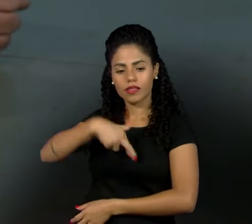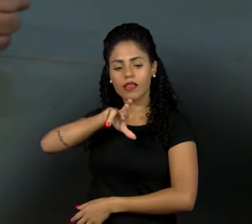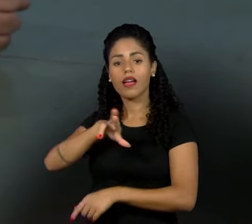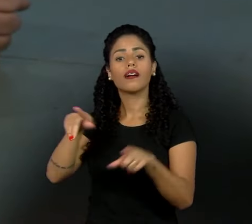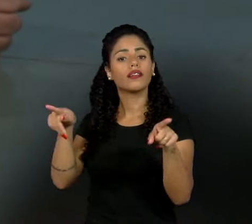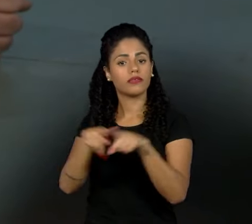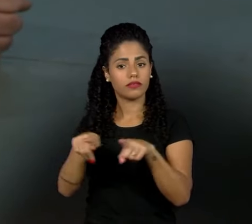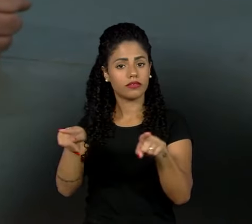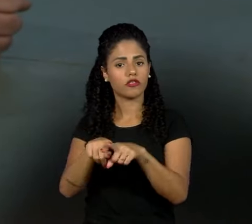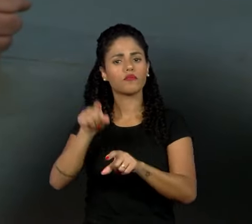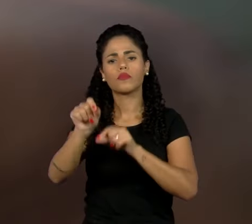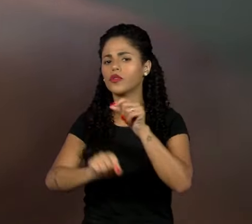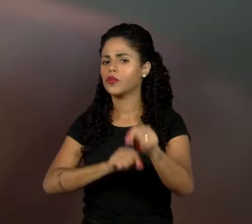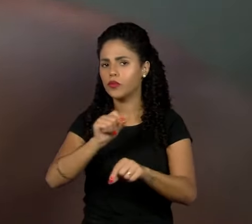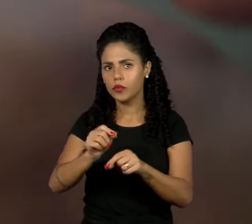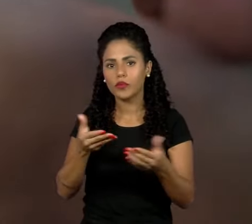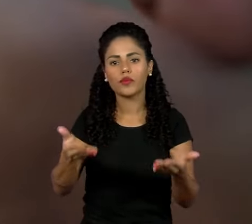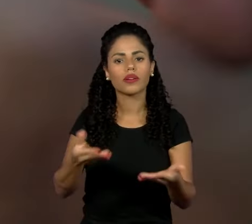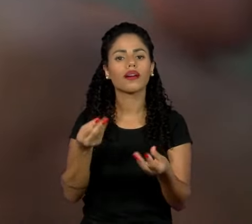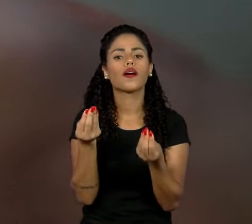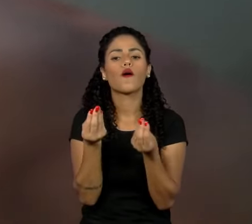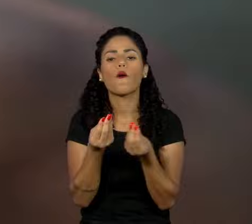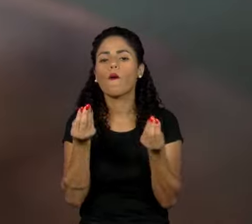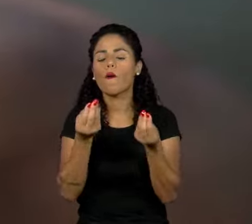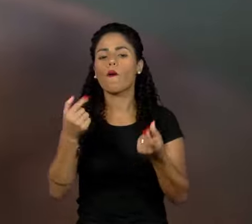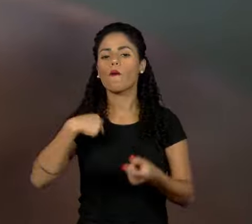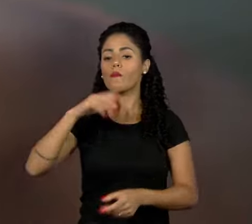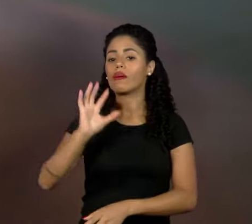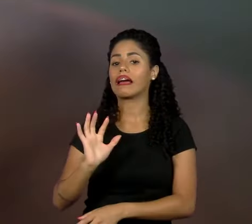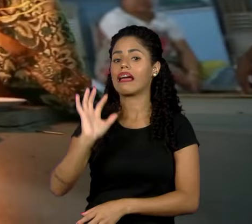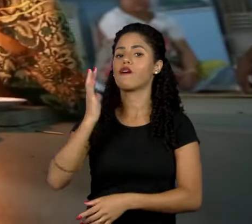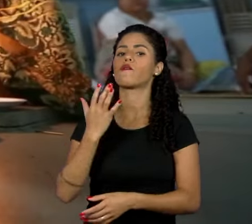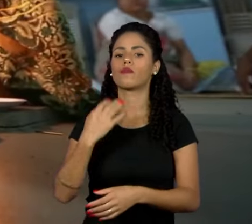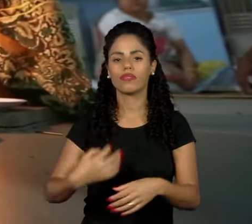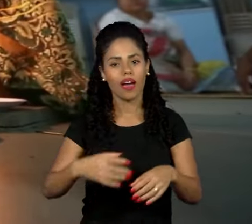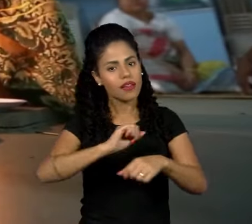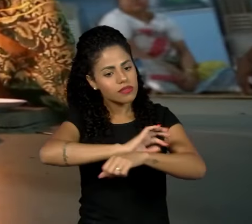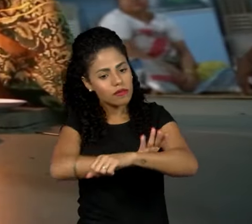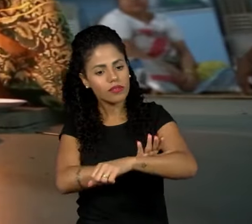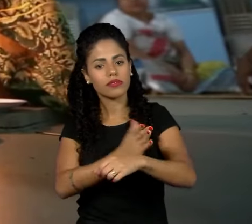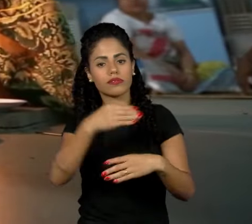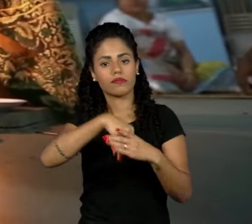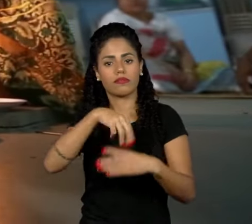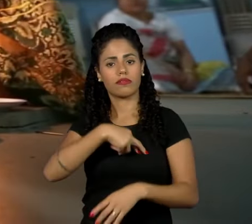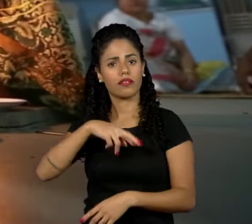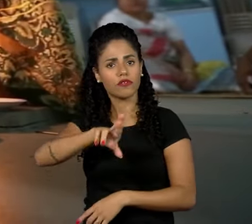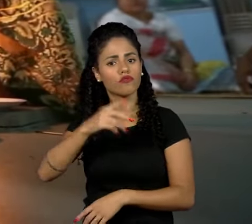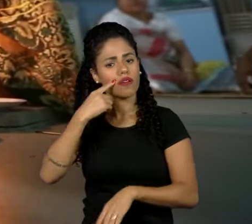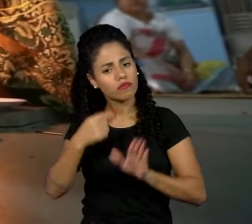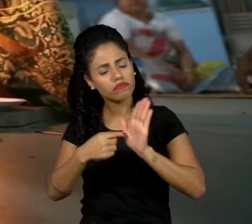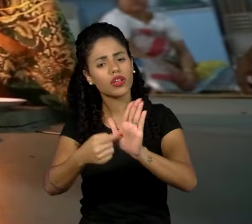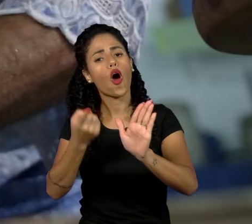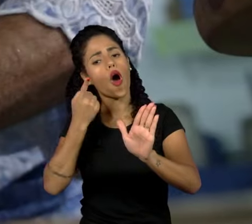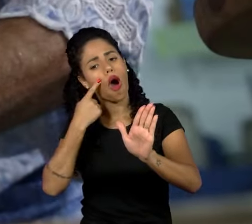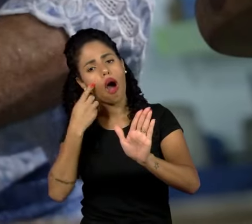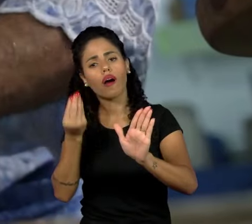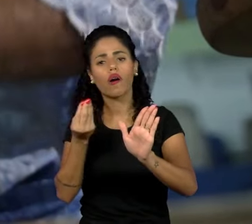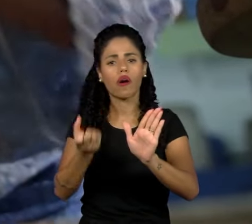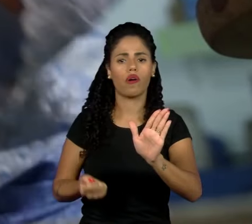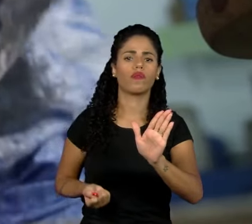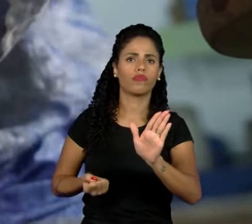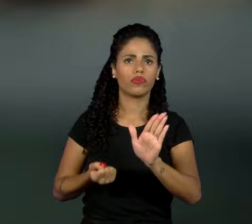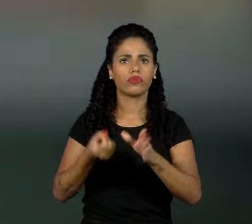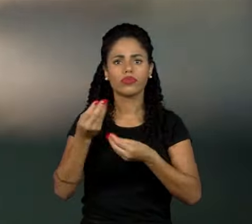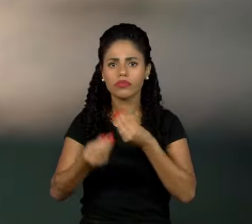mas também quebrar com essa ideia do racismo religioso, onde o diabo